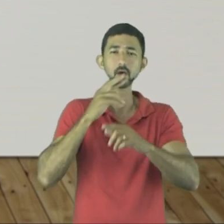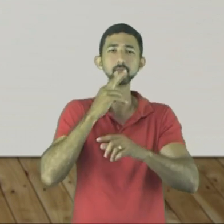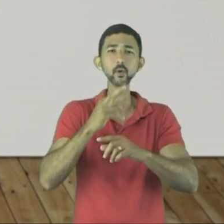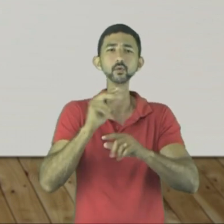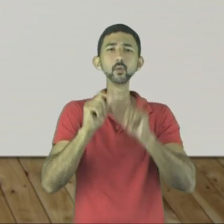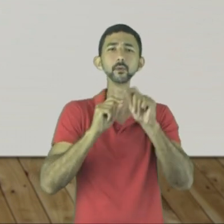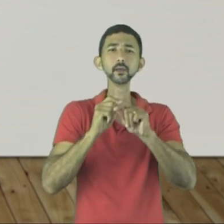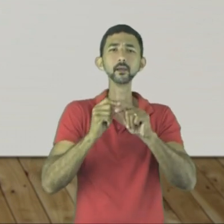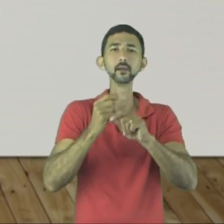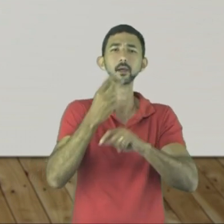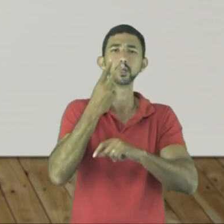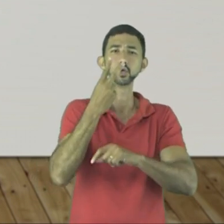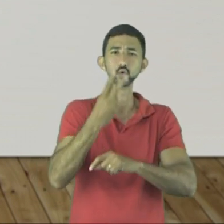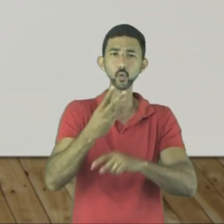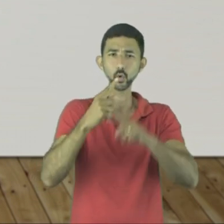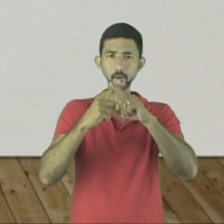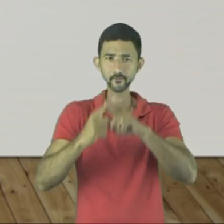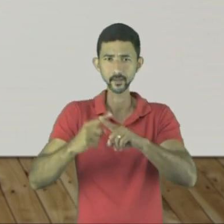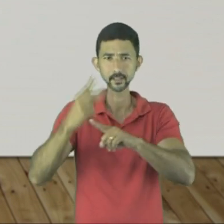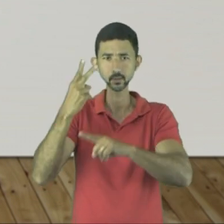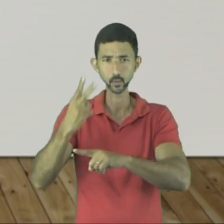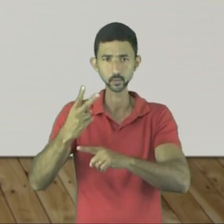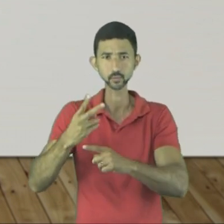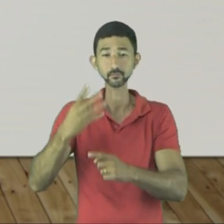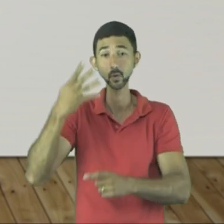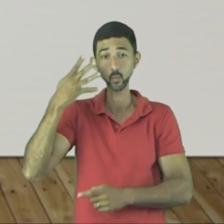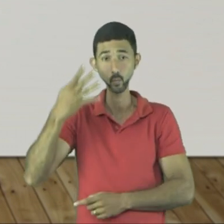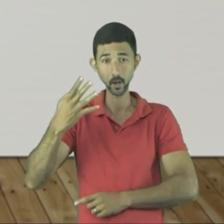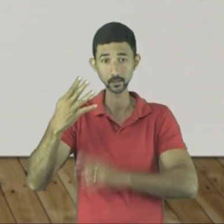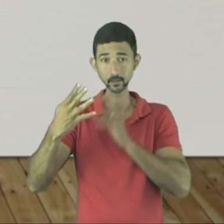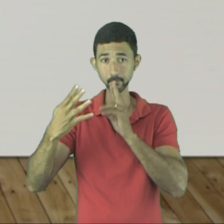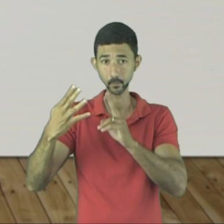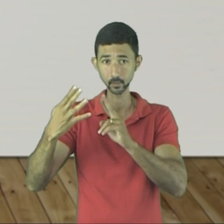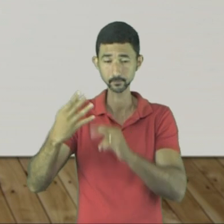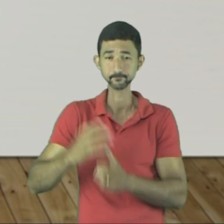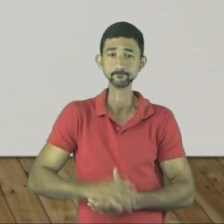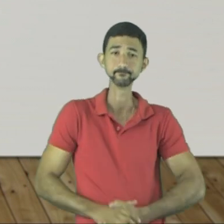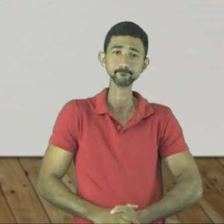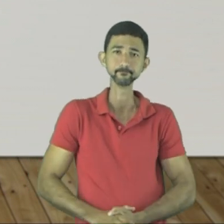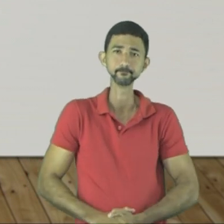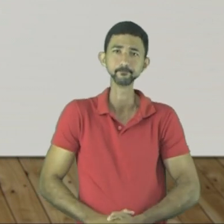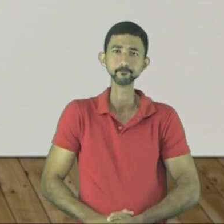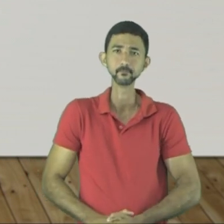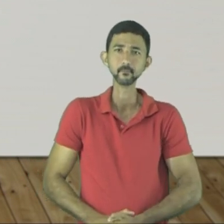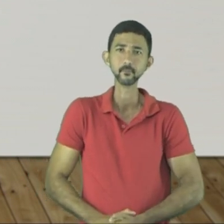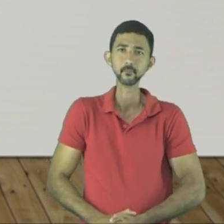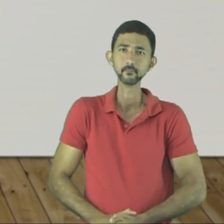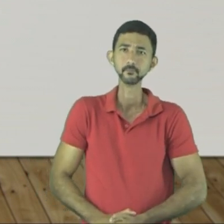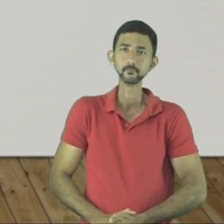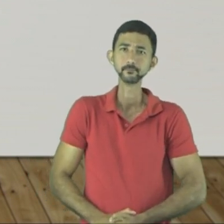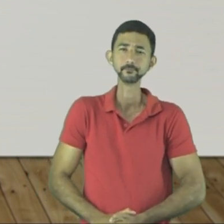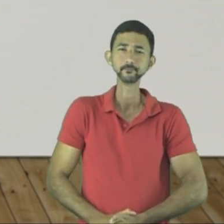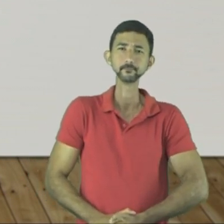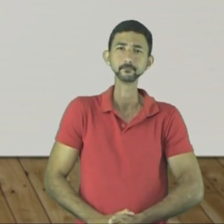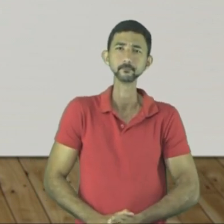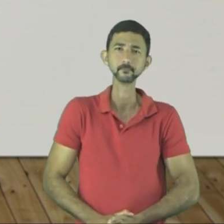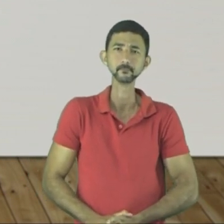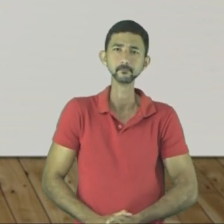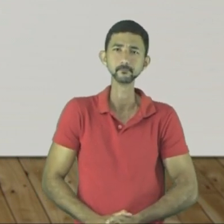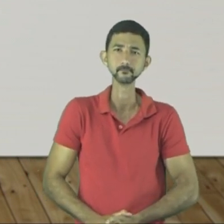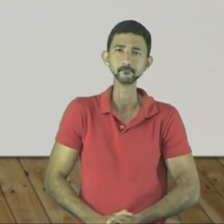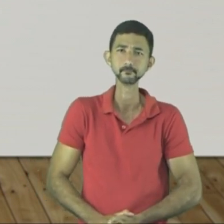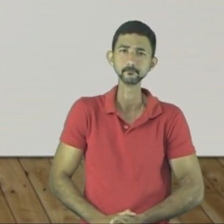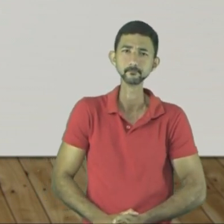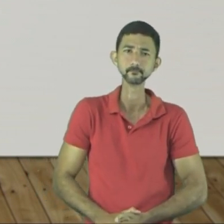4 foi dividido em fatores primos. Então 2 vezes 2, 4. 2 é um fator primo. É um número primo. E